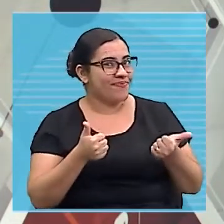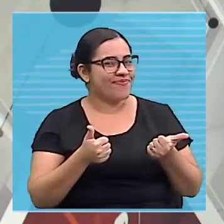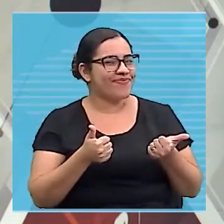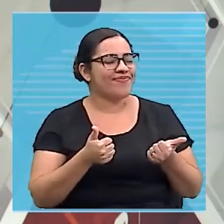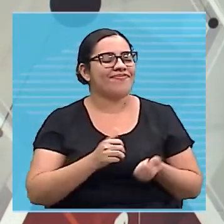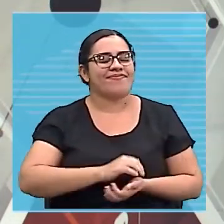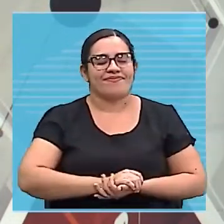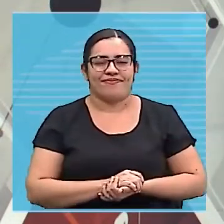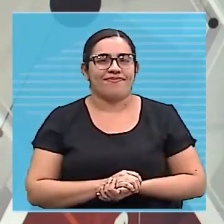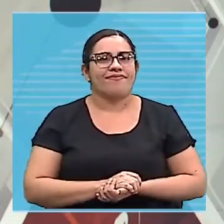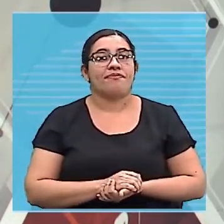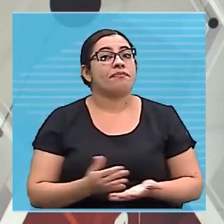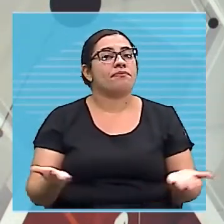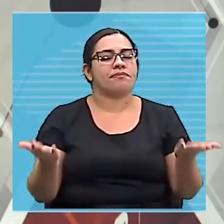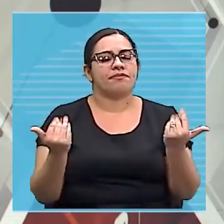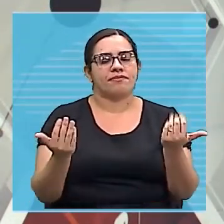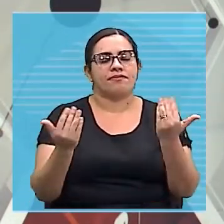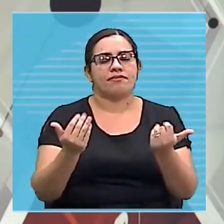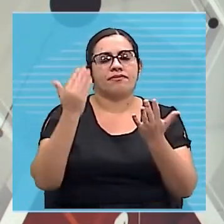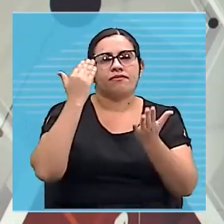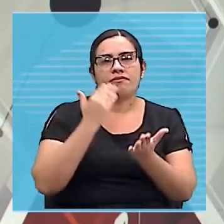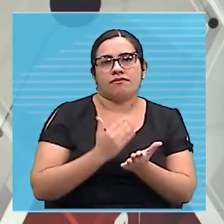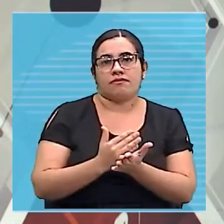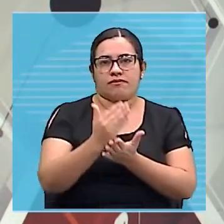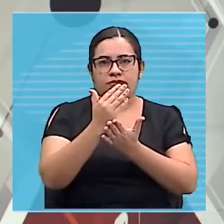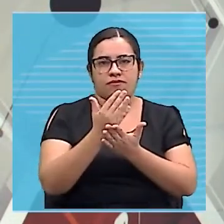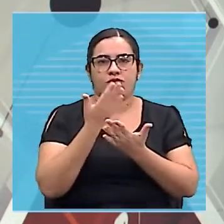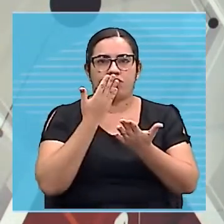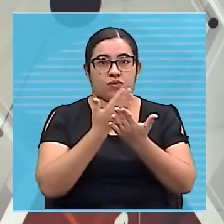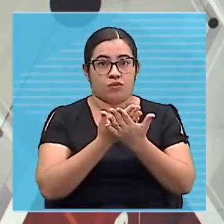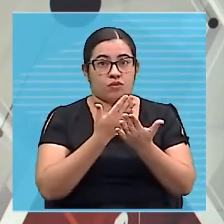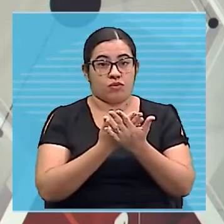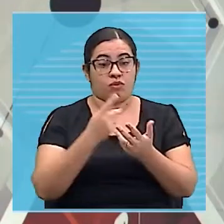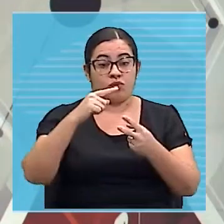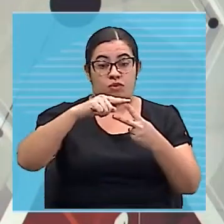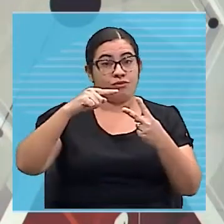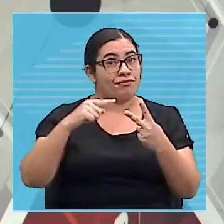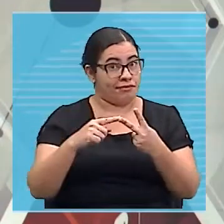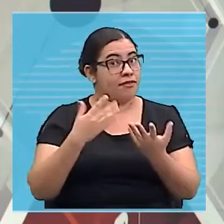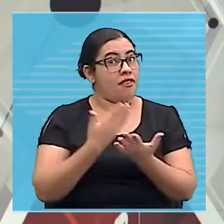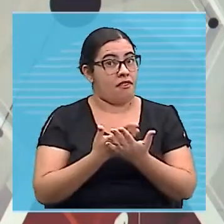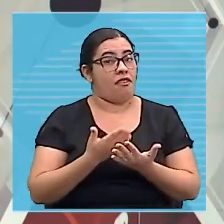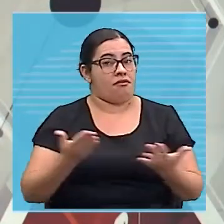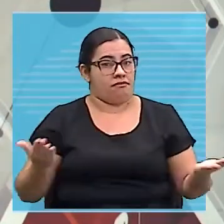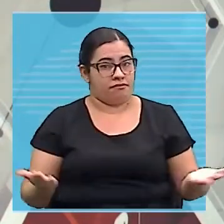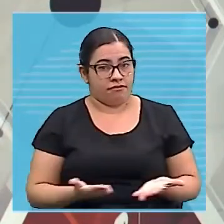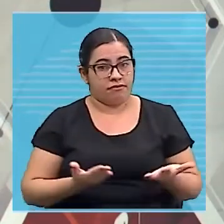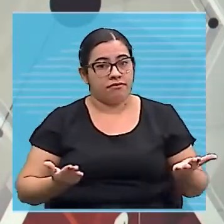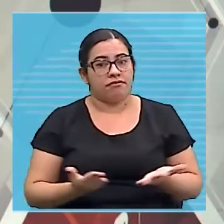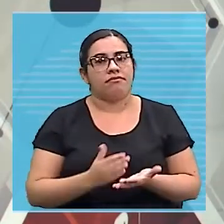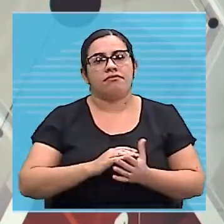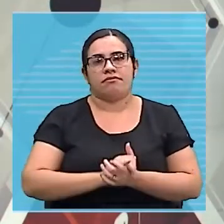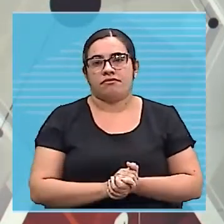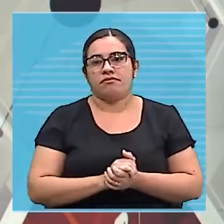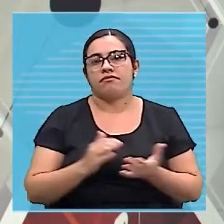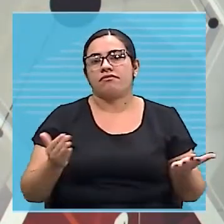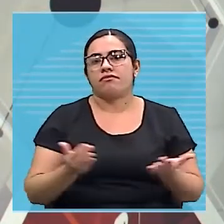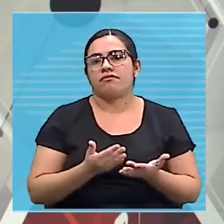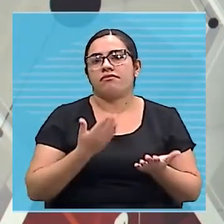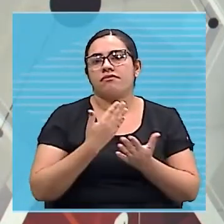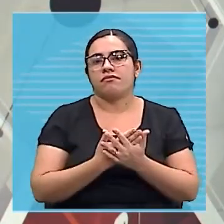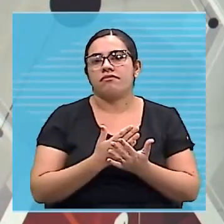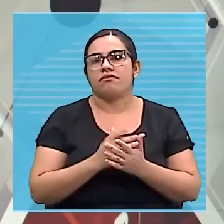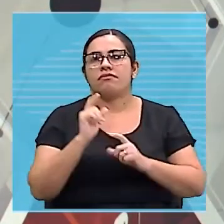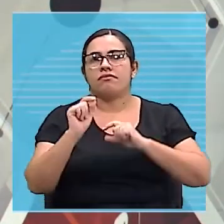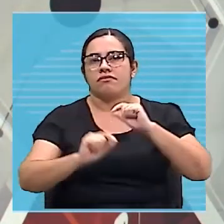vocês vamos começar aqui o primeiro dos nossos dois encontros tá E nessa aula de